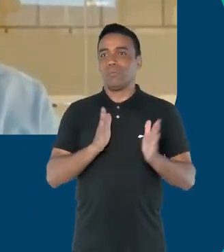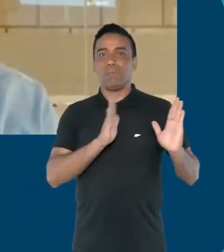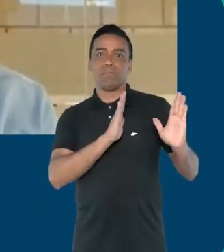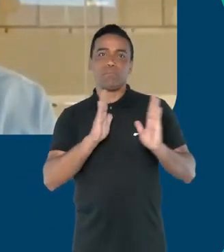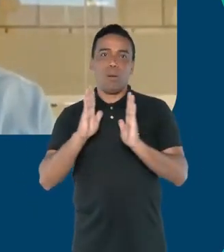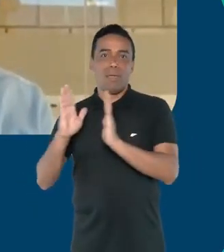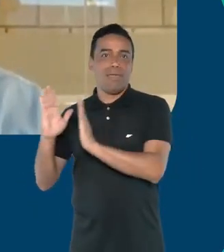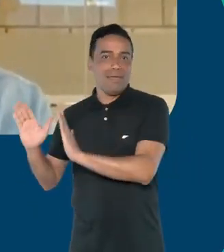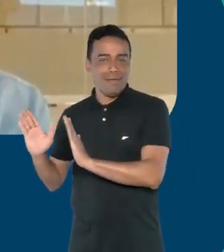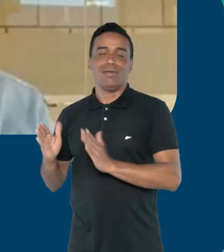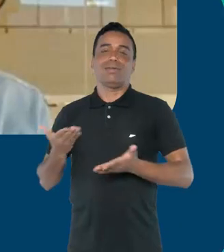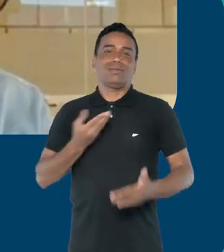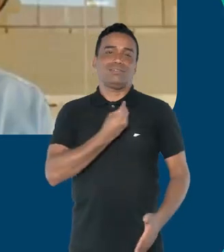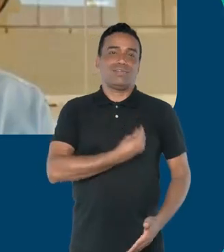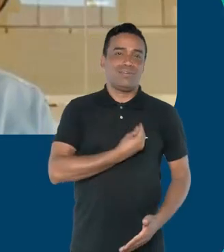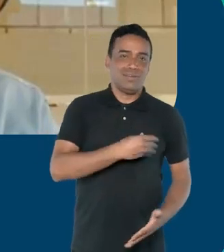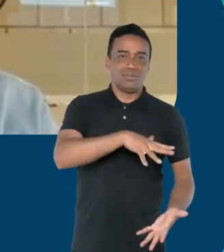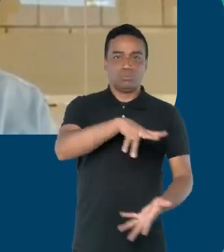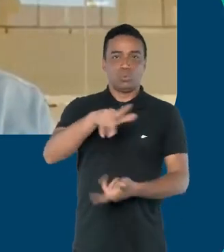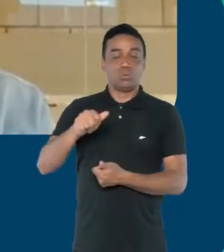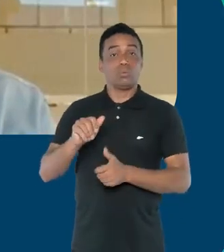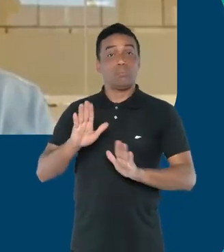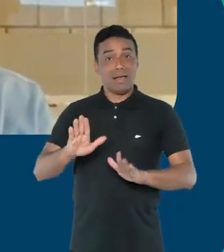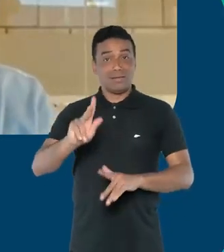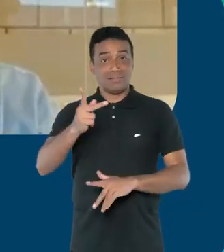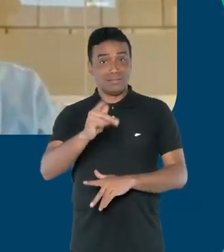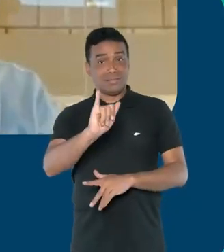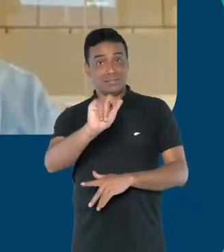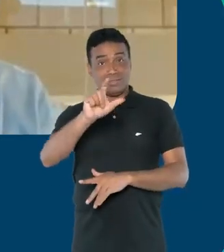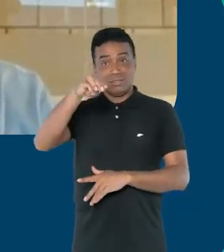alguns caminhos aí, né? Mas para o